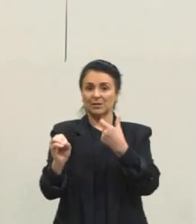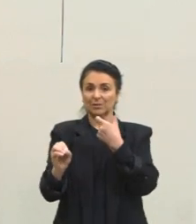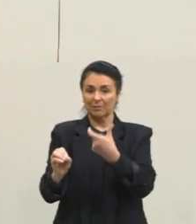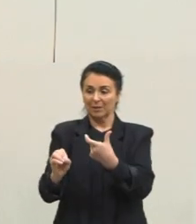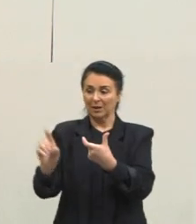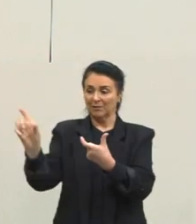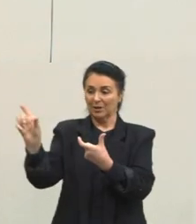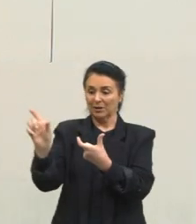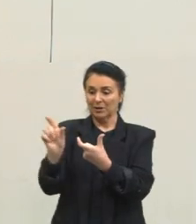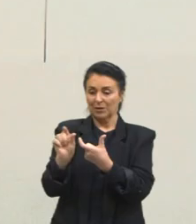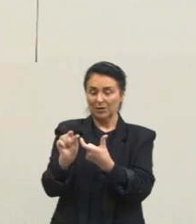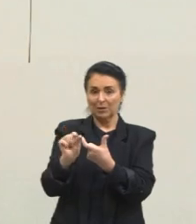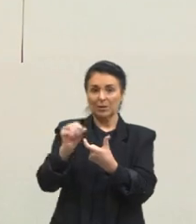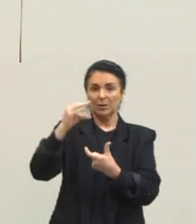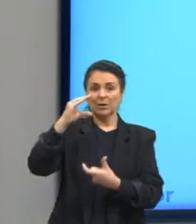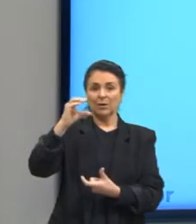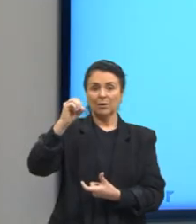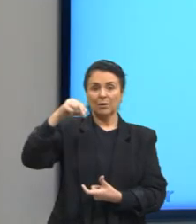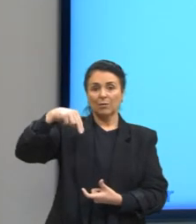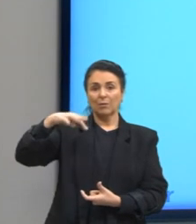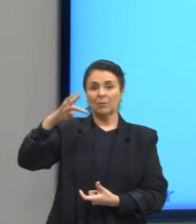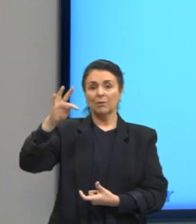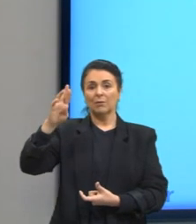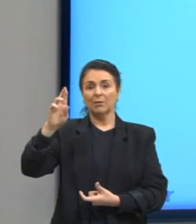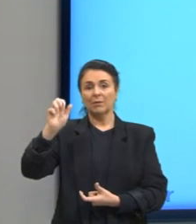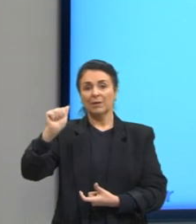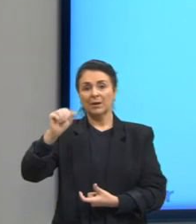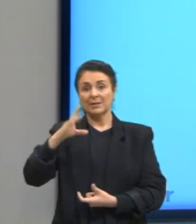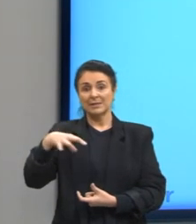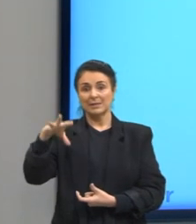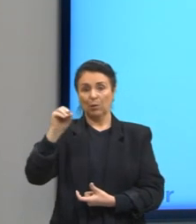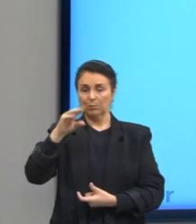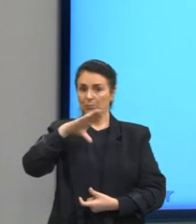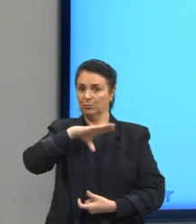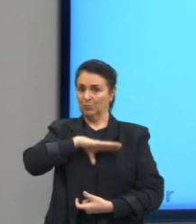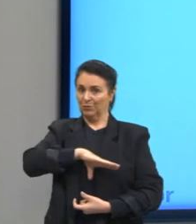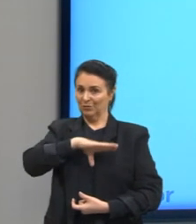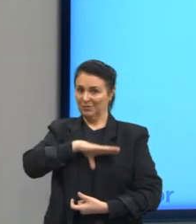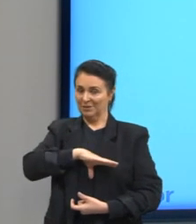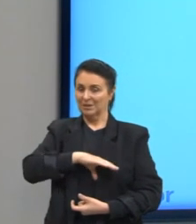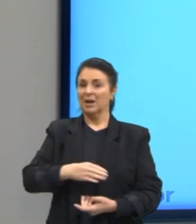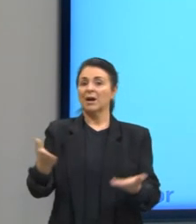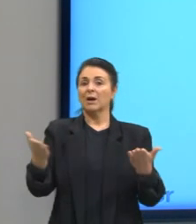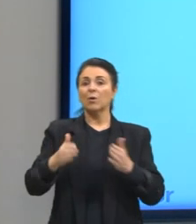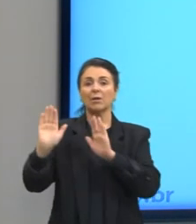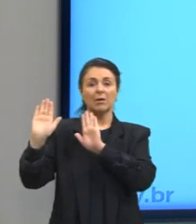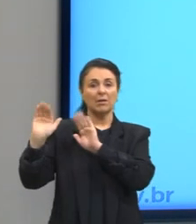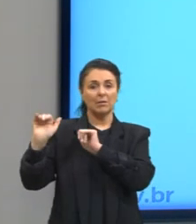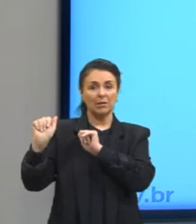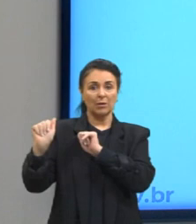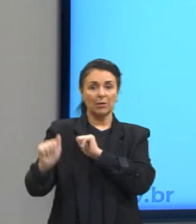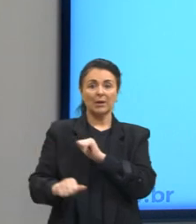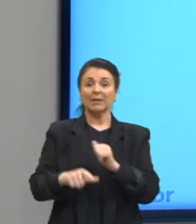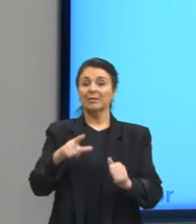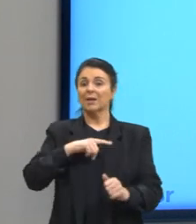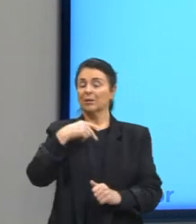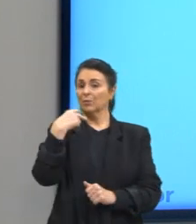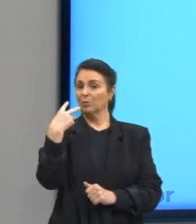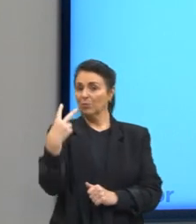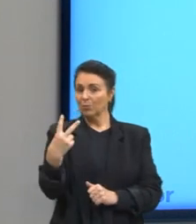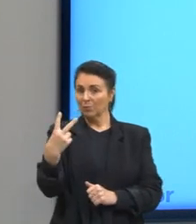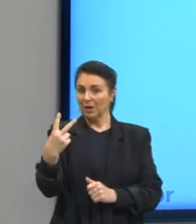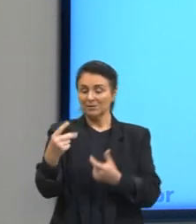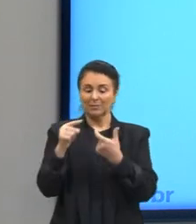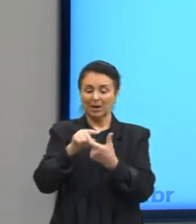na língua portuguesa na língua espanhola gente nós temos apenas umas contrações